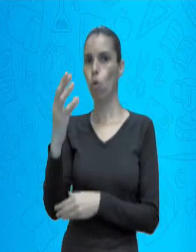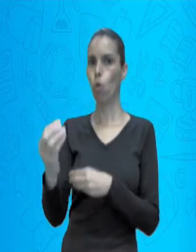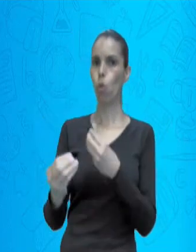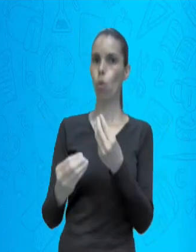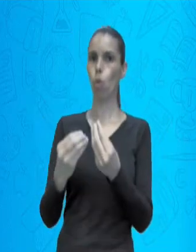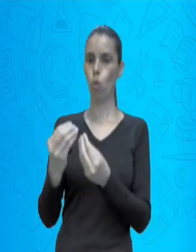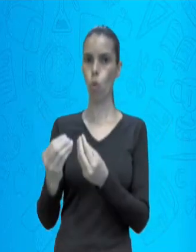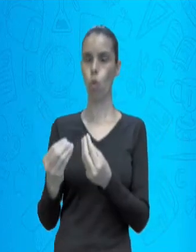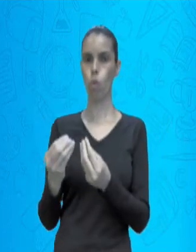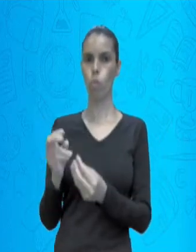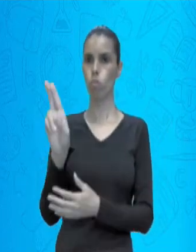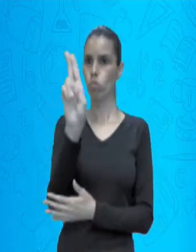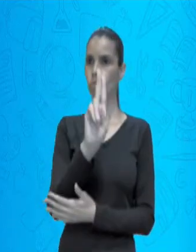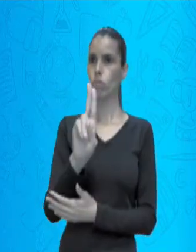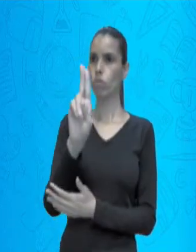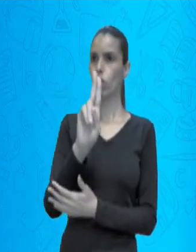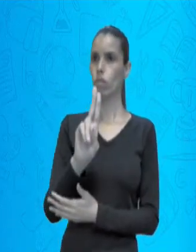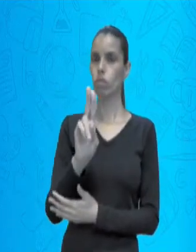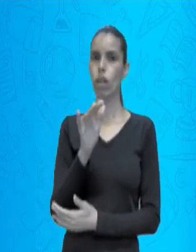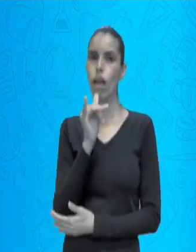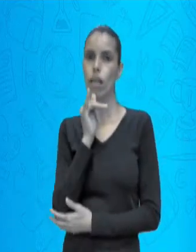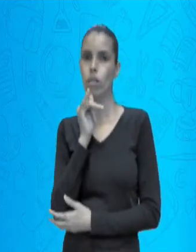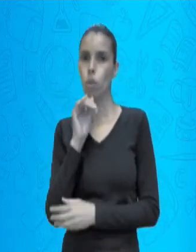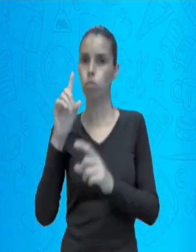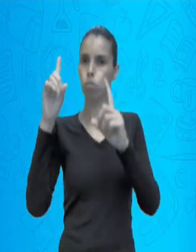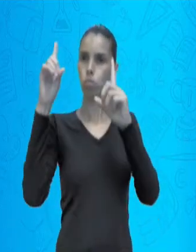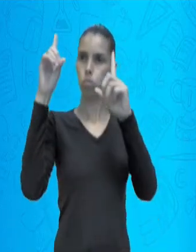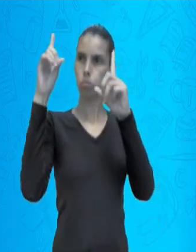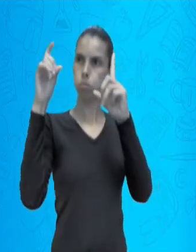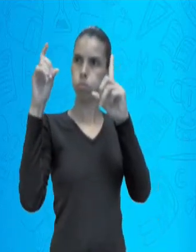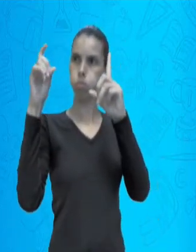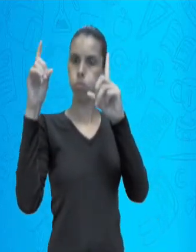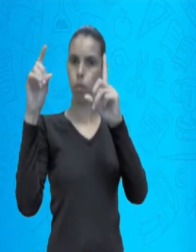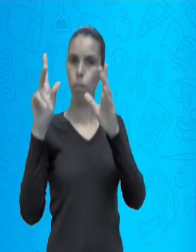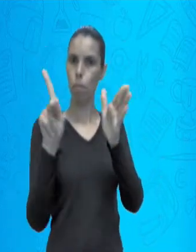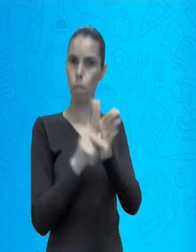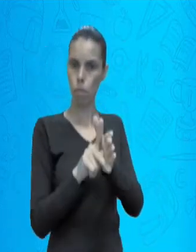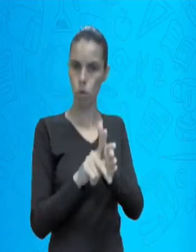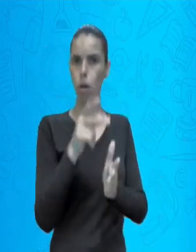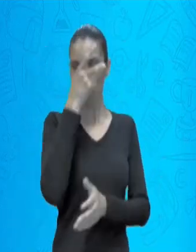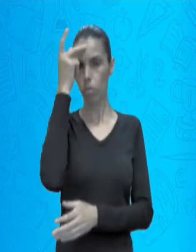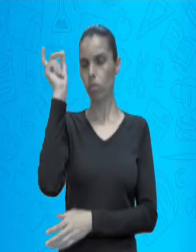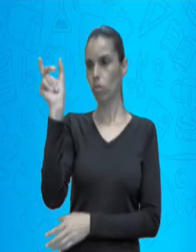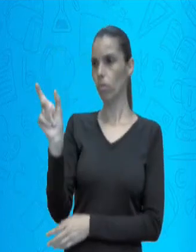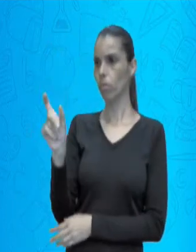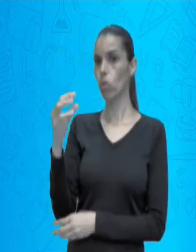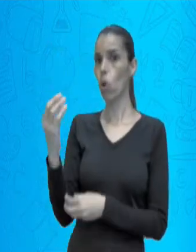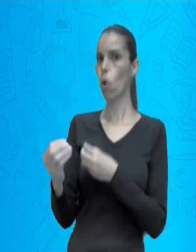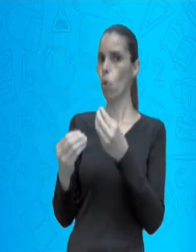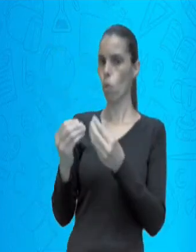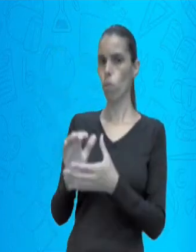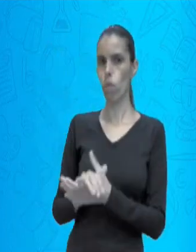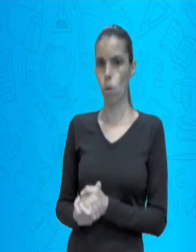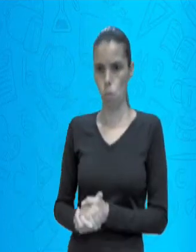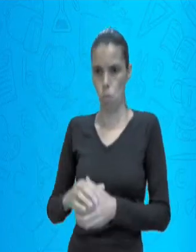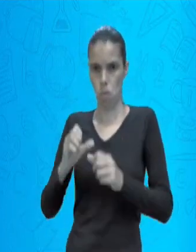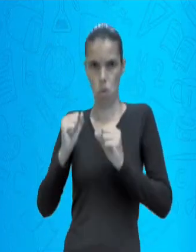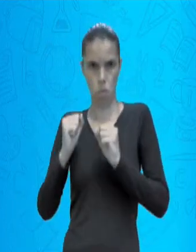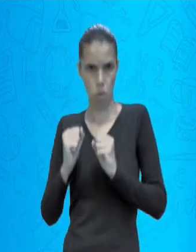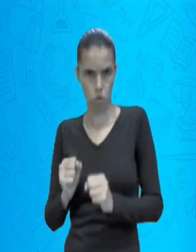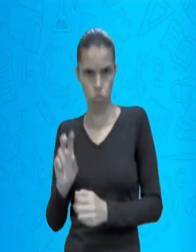assine um termo de uso de imagem. Assim como na sua escola, quando